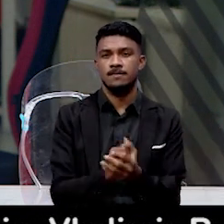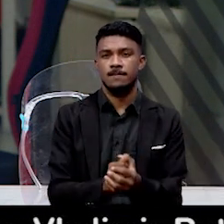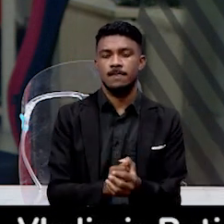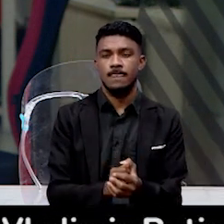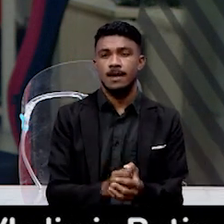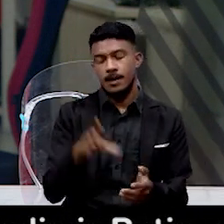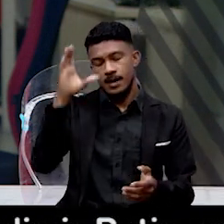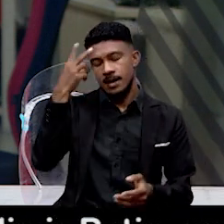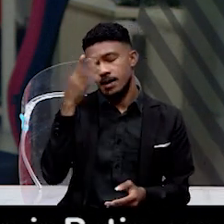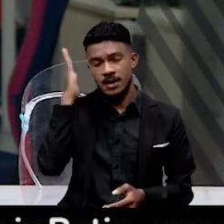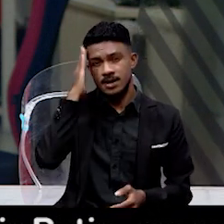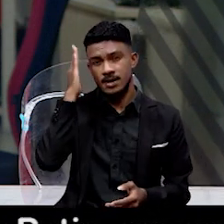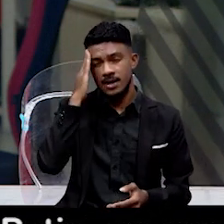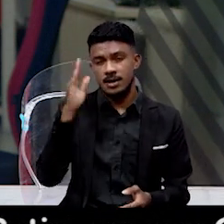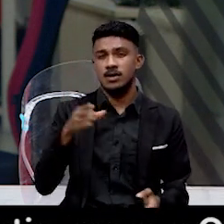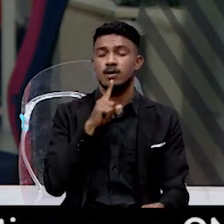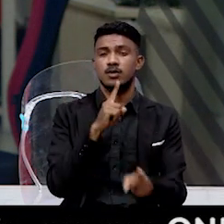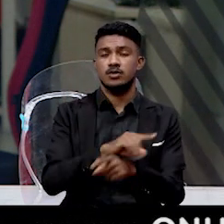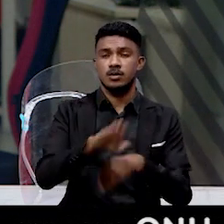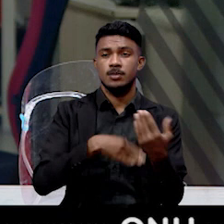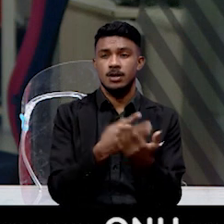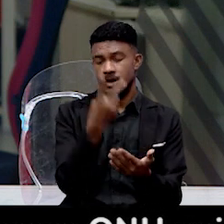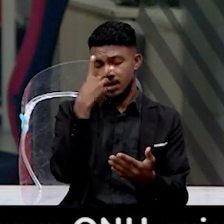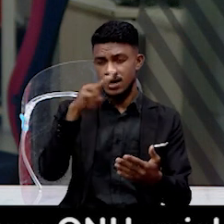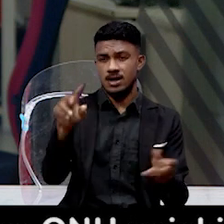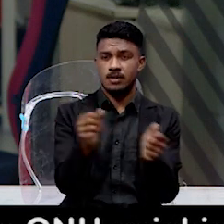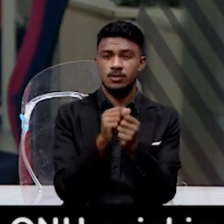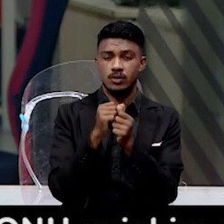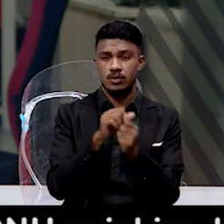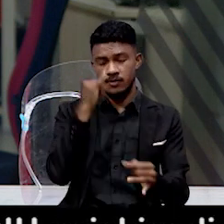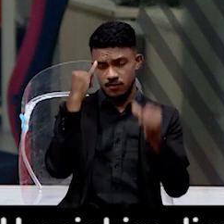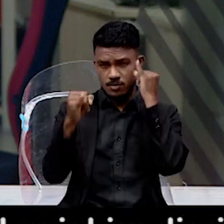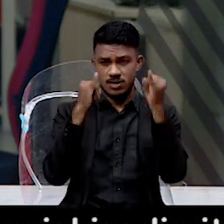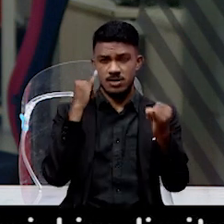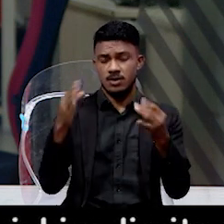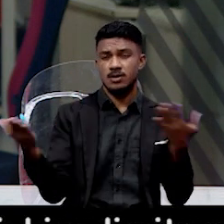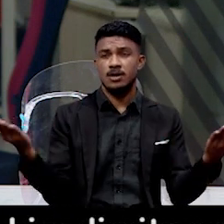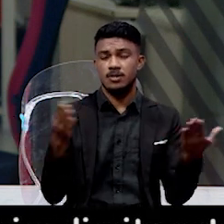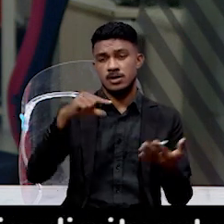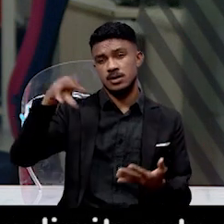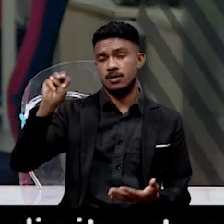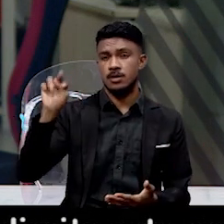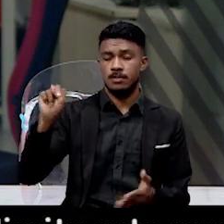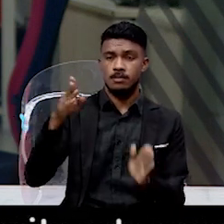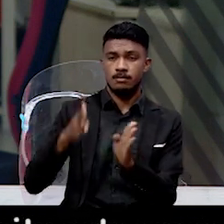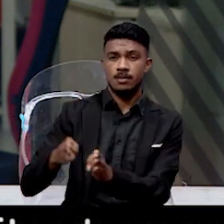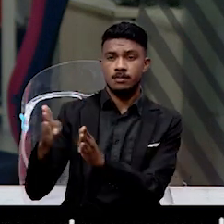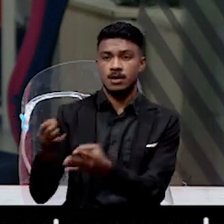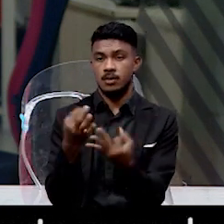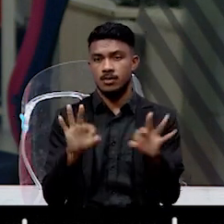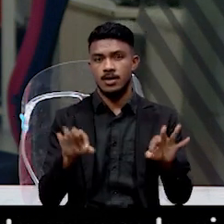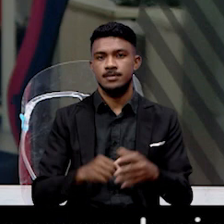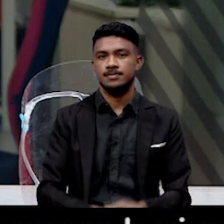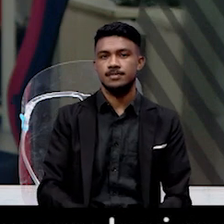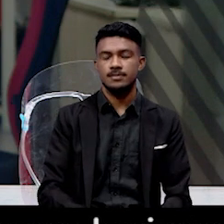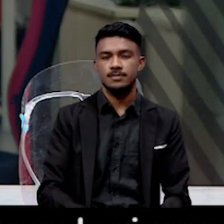Atu atene kliang kona basuntu ne, tu irmai ita asiste pakote informasau nebe GMN preparauna.